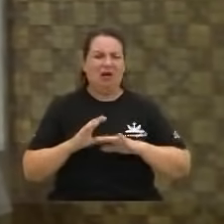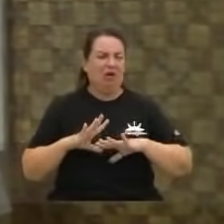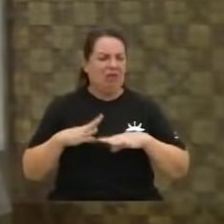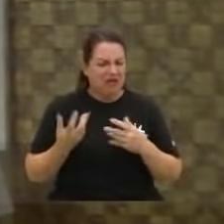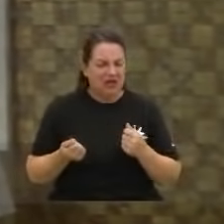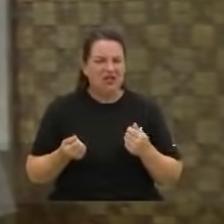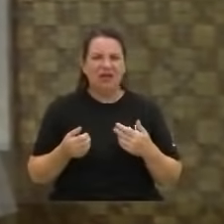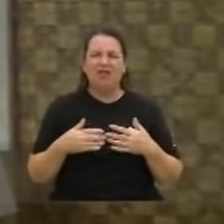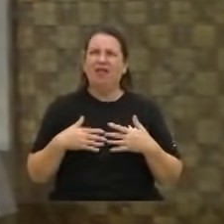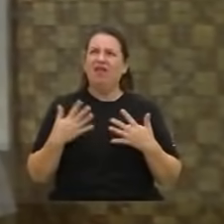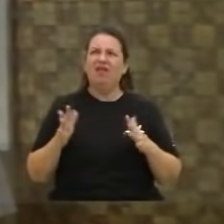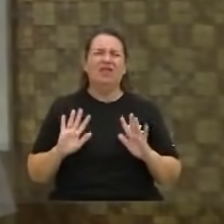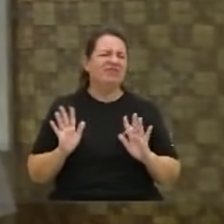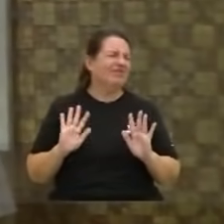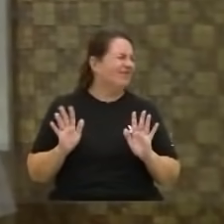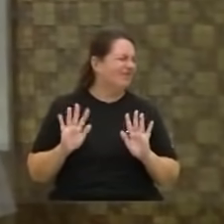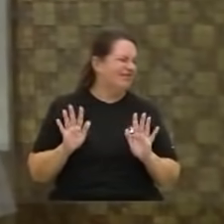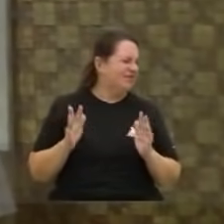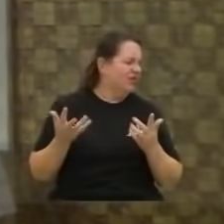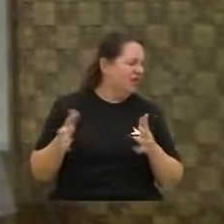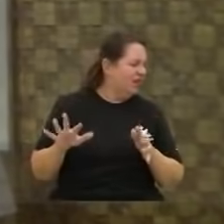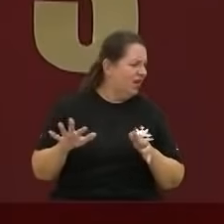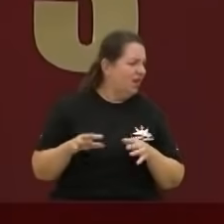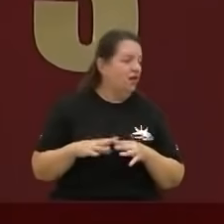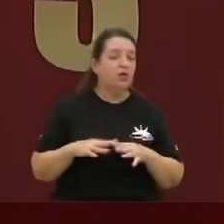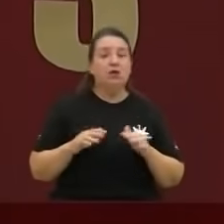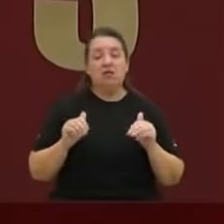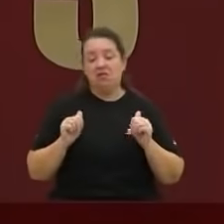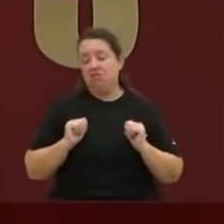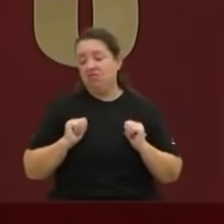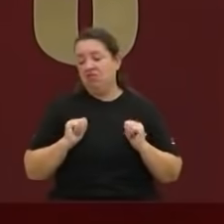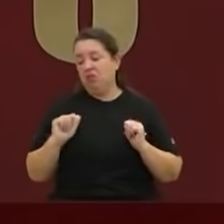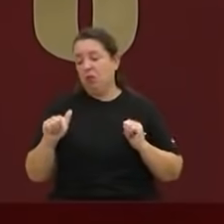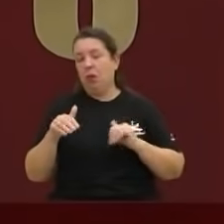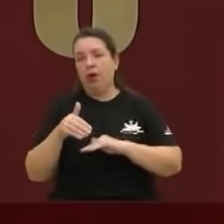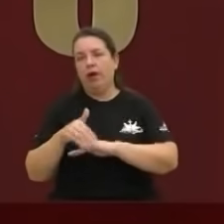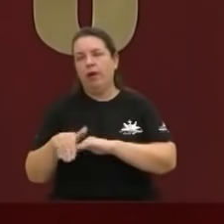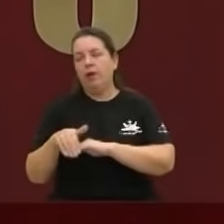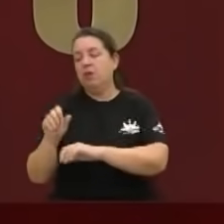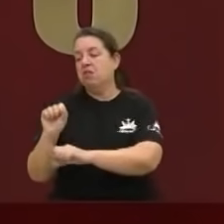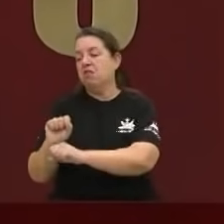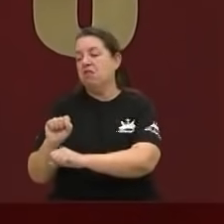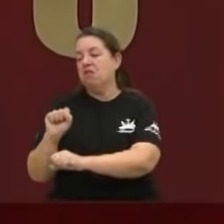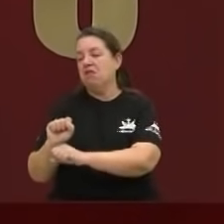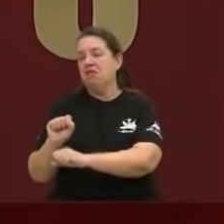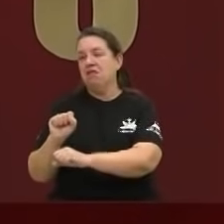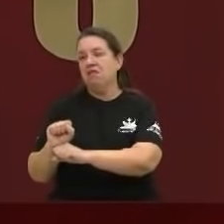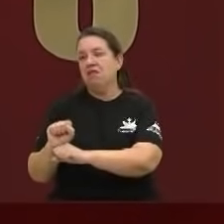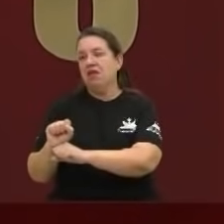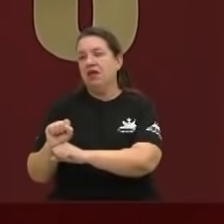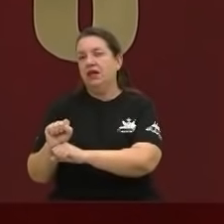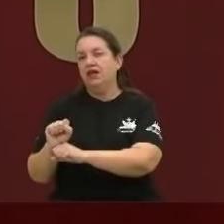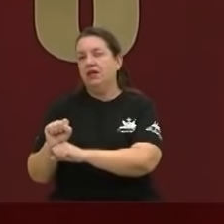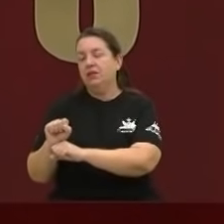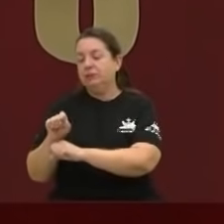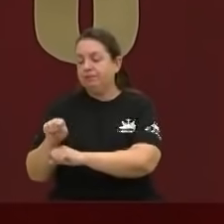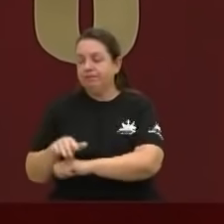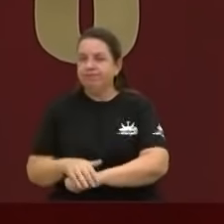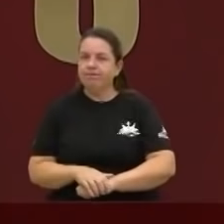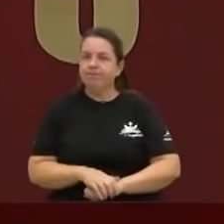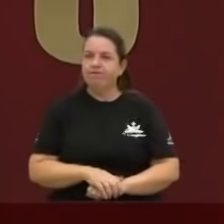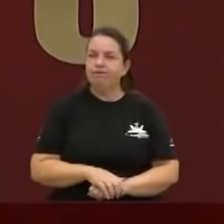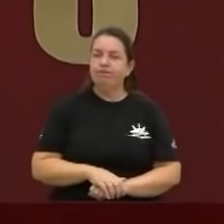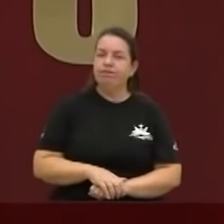temos entusiasmo, e ficamos à beira do caminho, parados na vida, vivendo